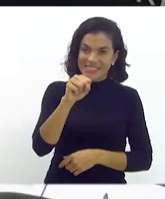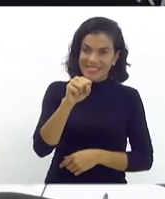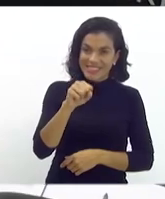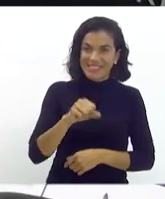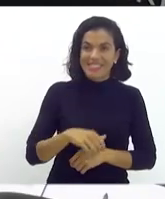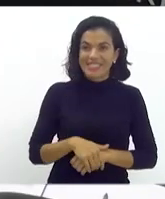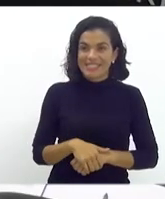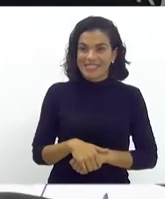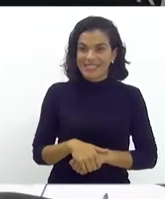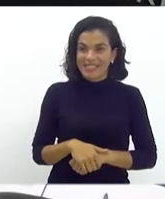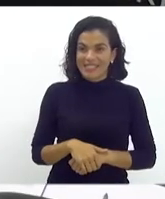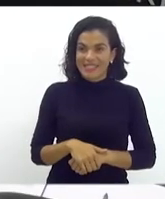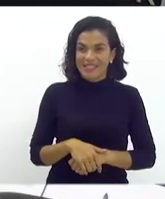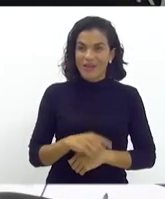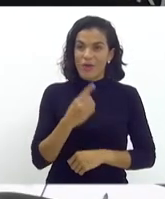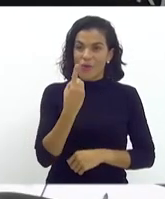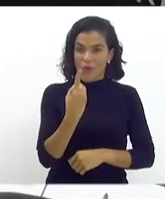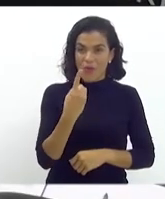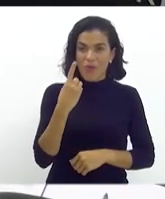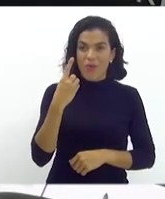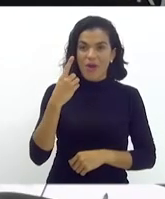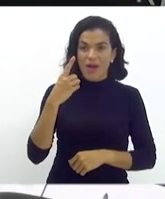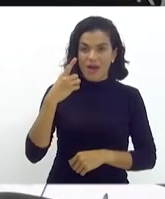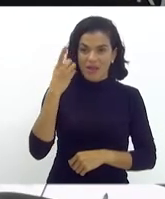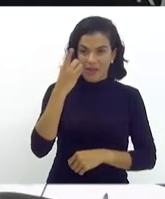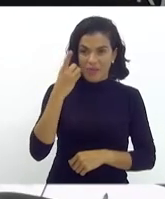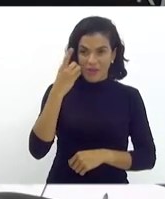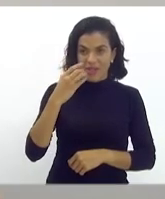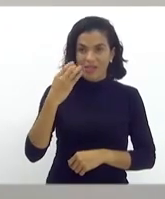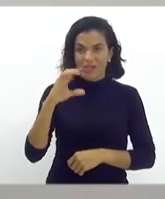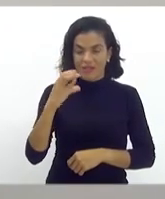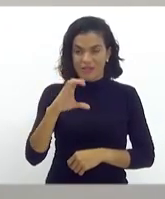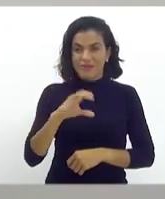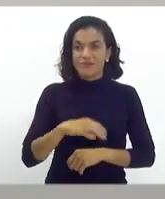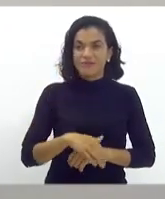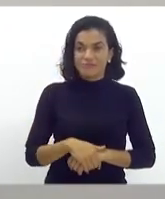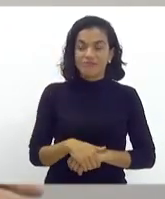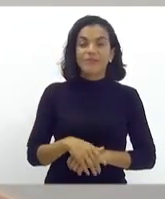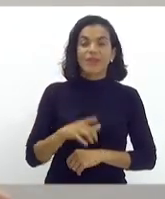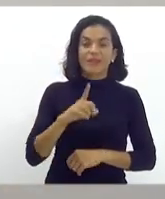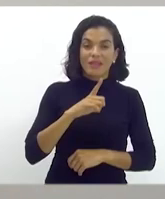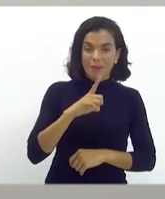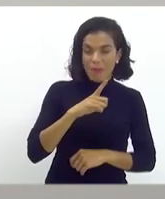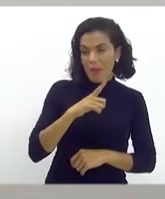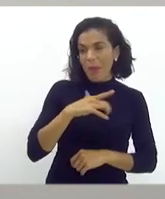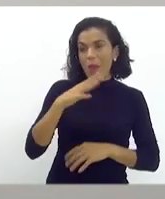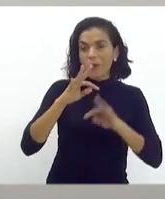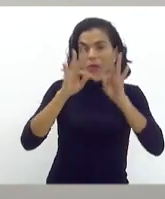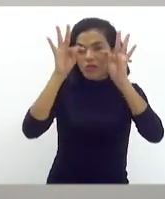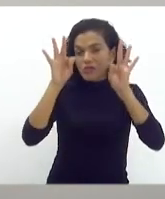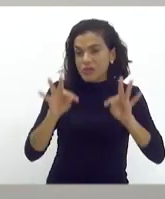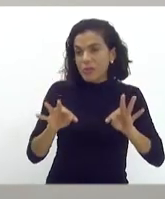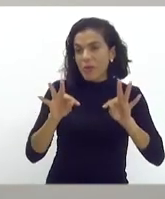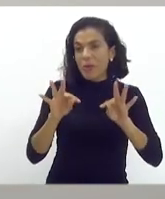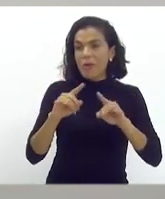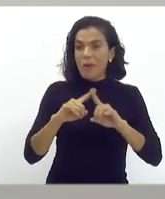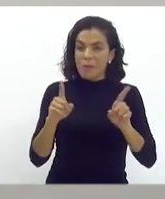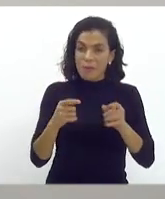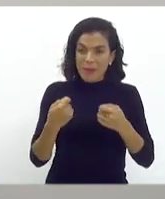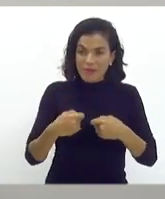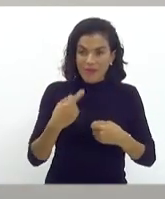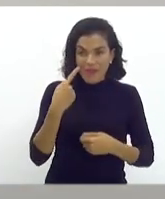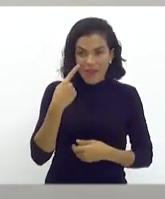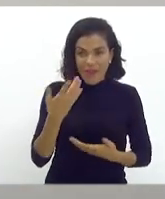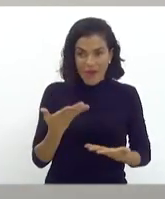me colocar de Niterói então um Parlamento de algo que eu não me recordo mas que tenho que ver agora